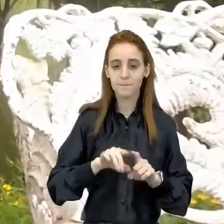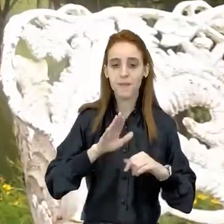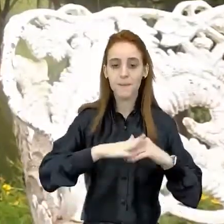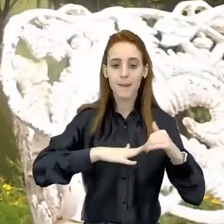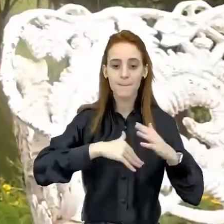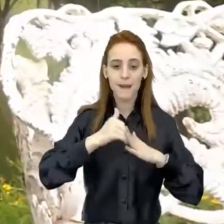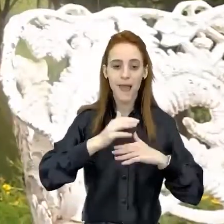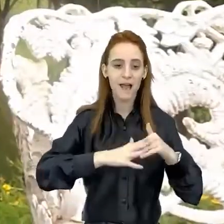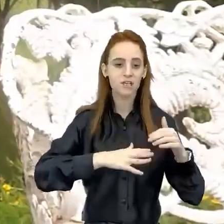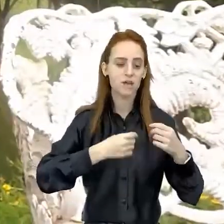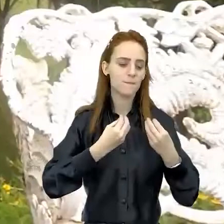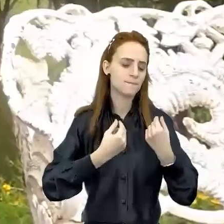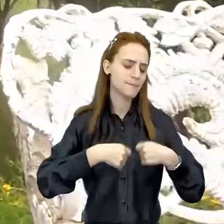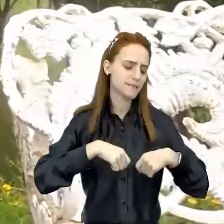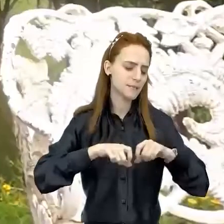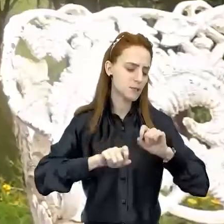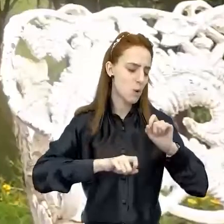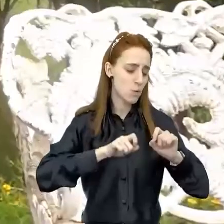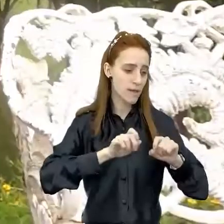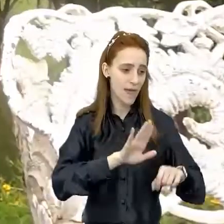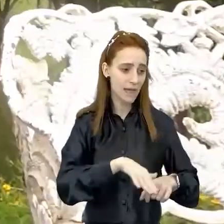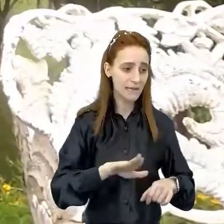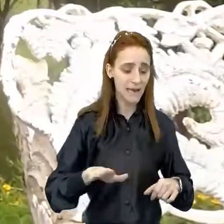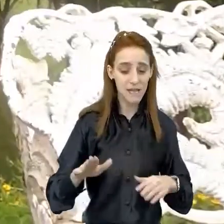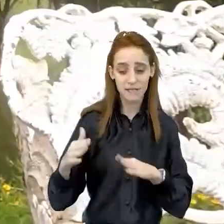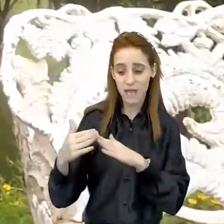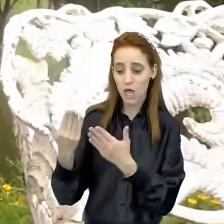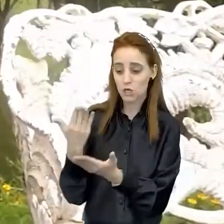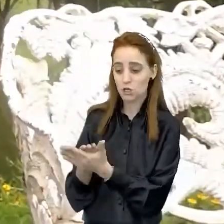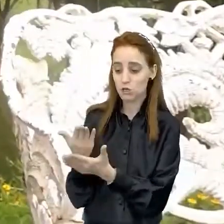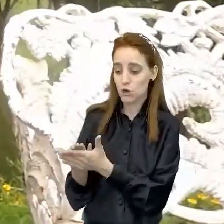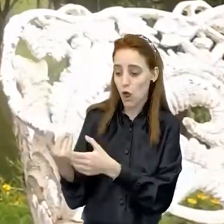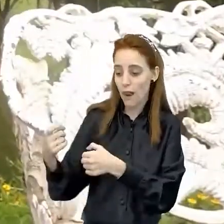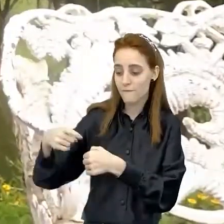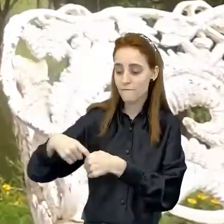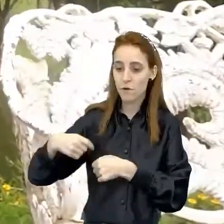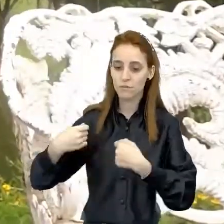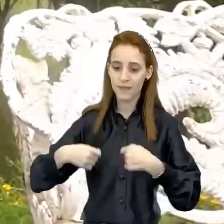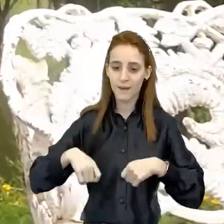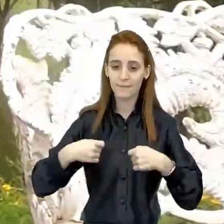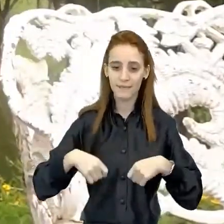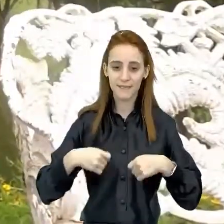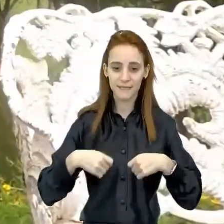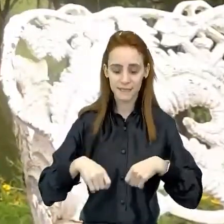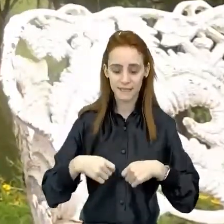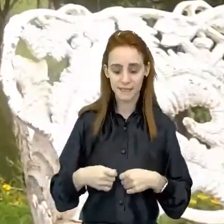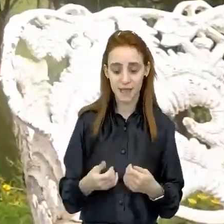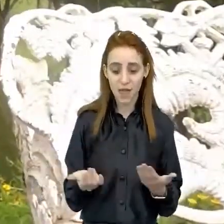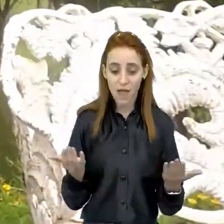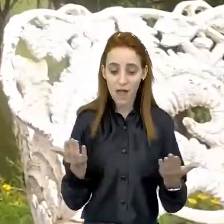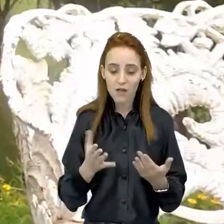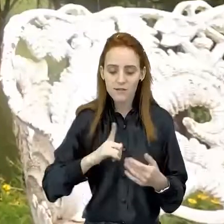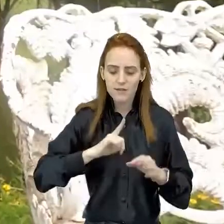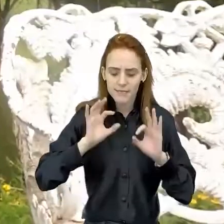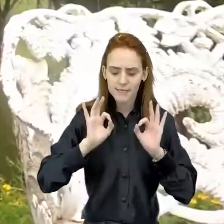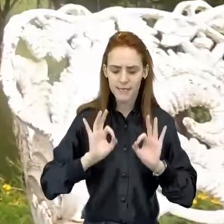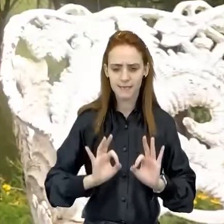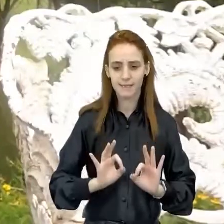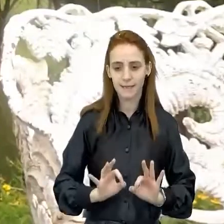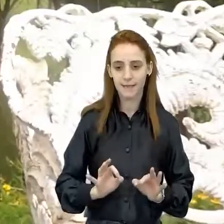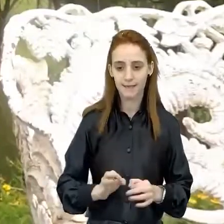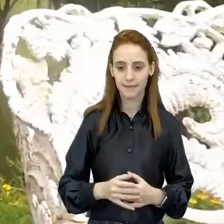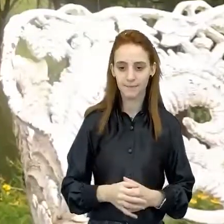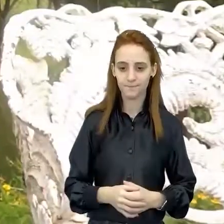tem que trazer as crianças de volta para a escola. Se antes a gente achava que a escola não era uma prioridade no Brasil, agora nós temos certeza absoluta